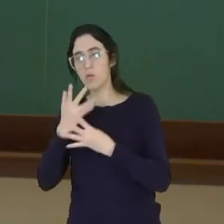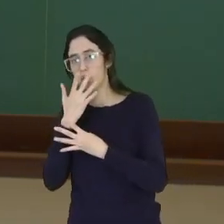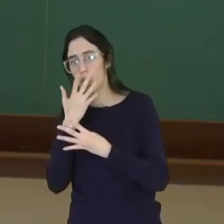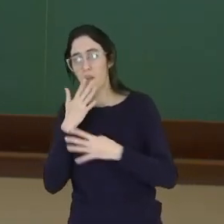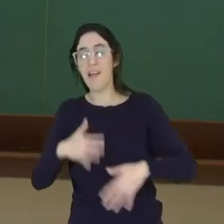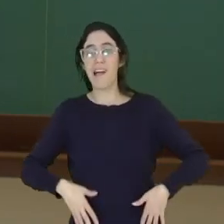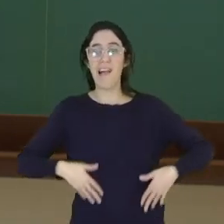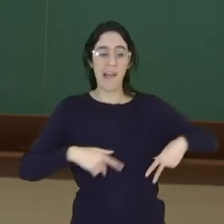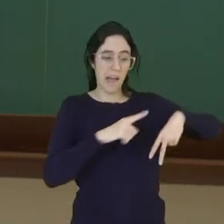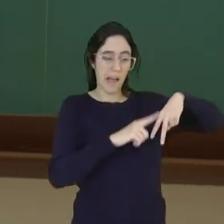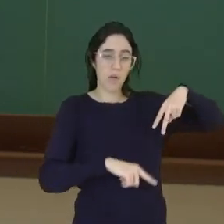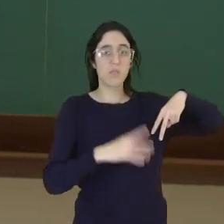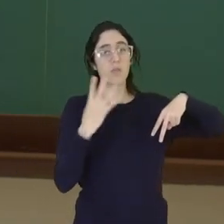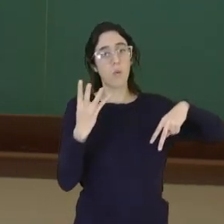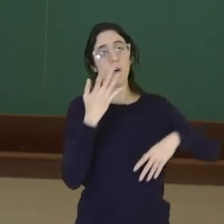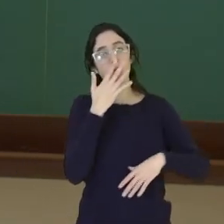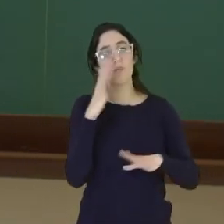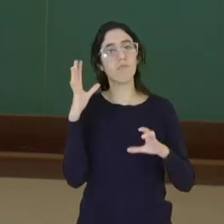Totalizando 12 opções.